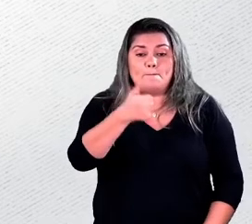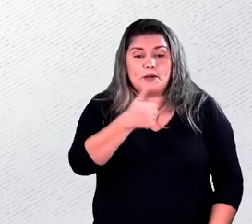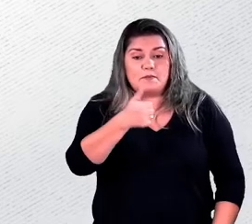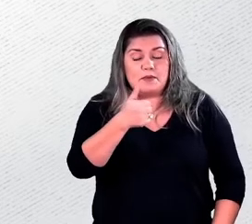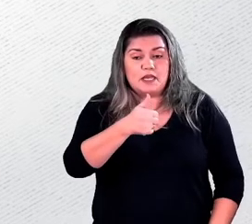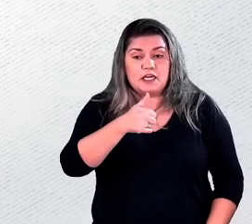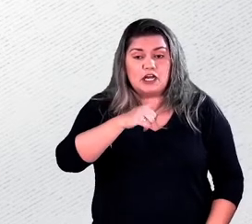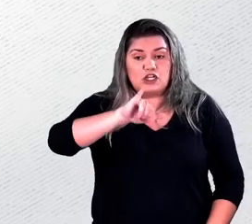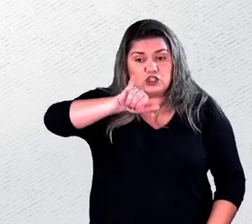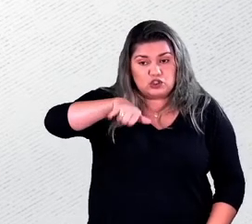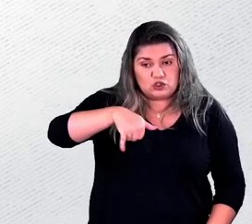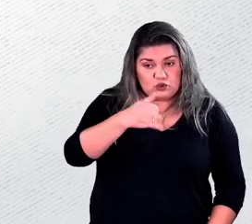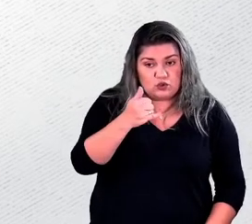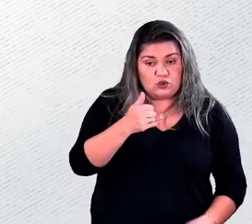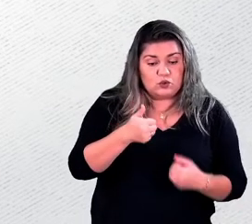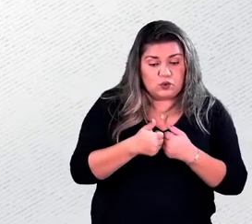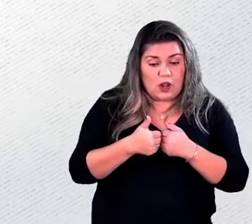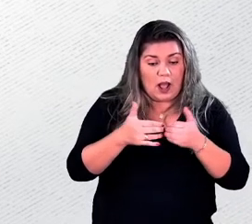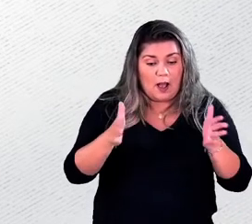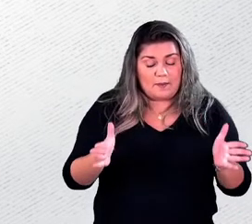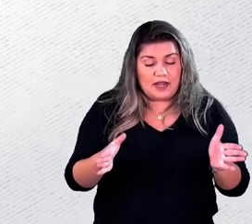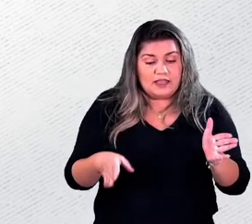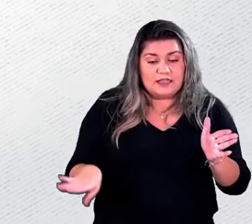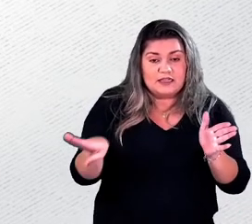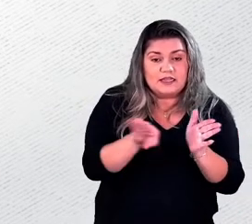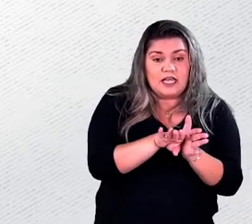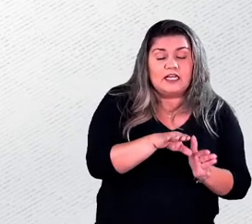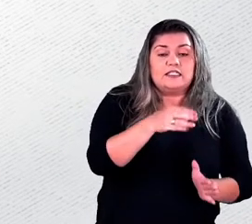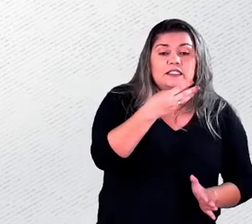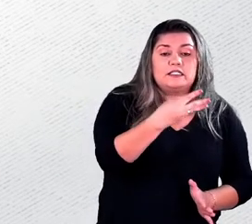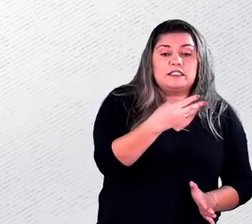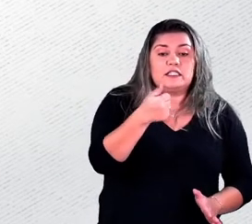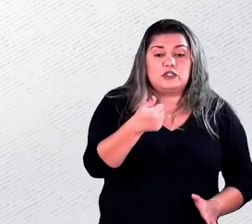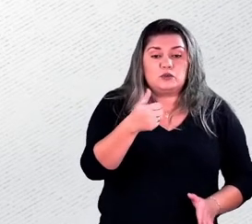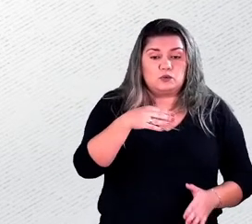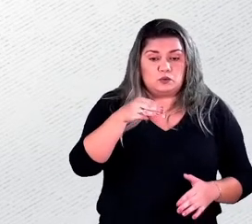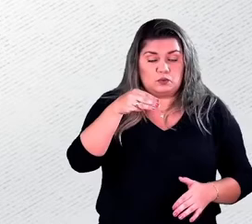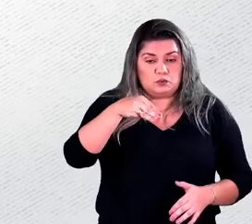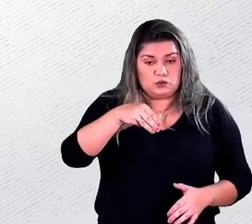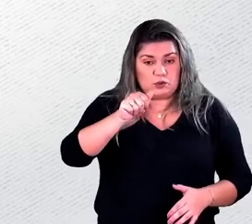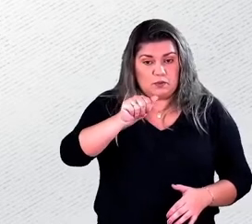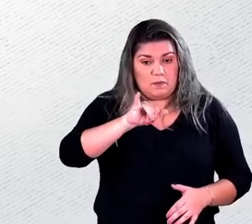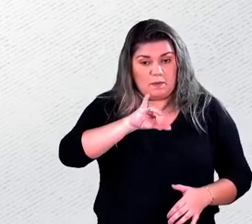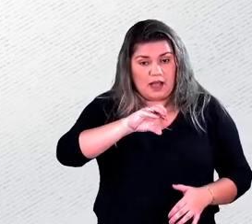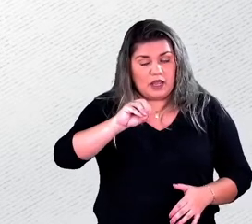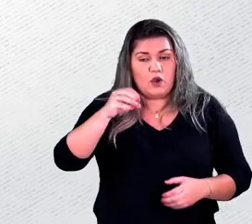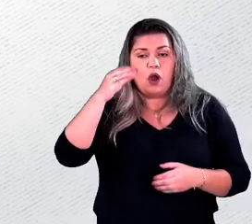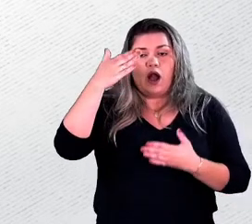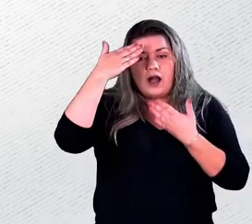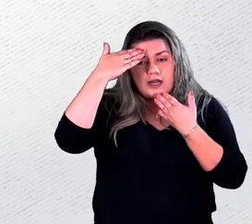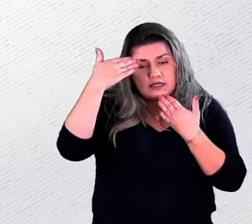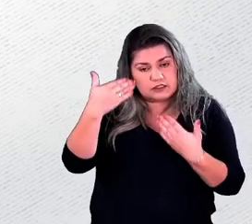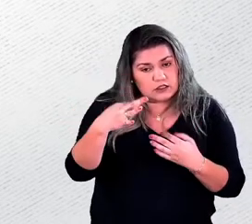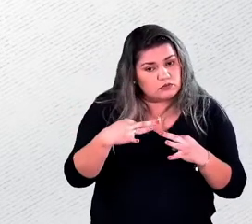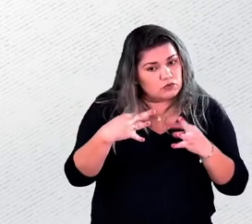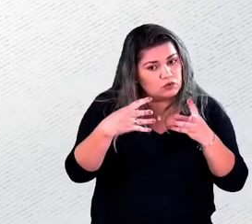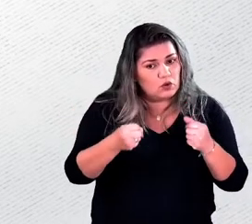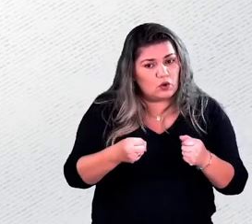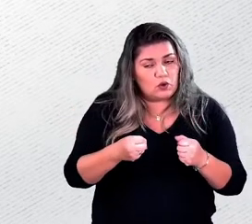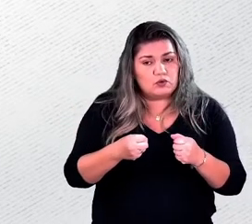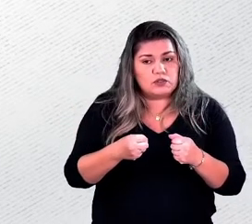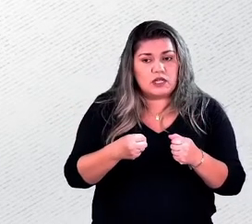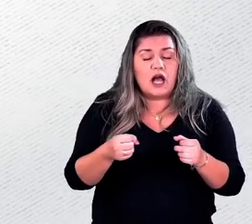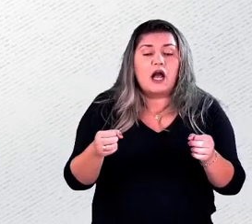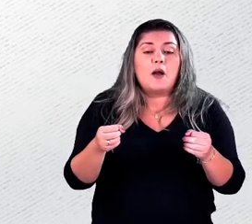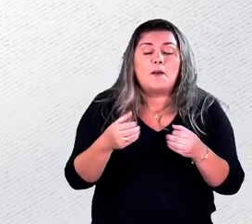encontram-se abertas até o dia Trinta e Um de Maio nós agradecemos também a participação de todos pedimos licença para